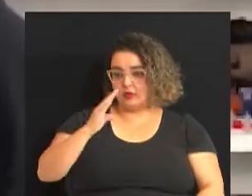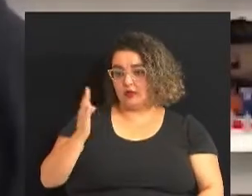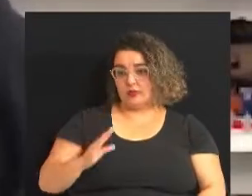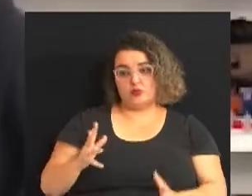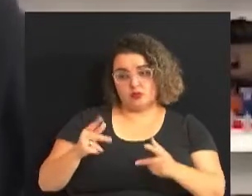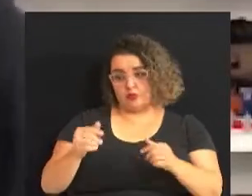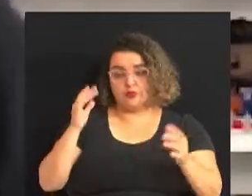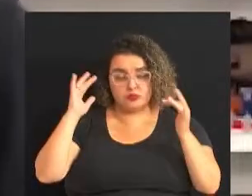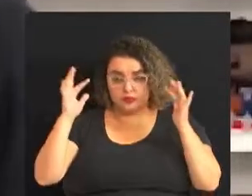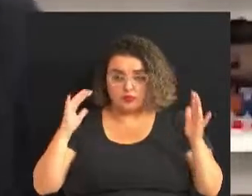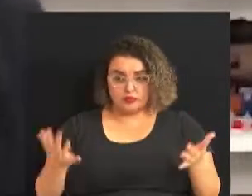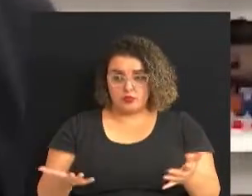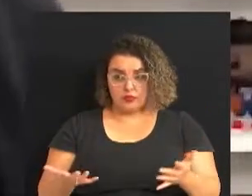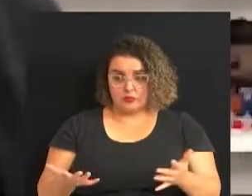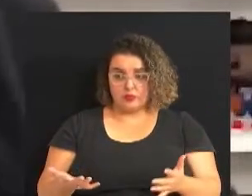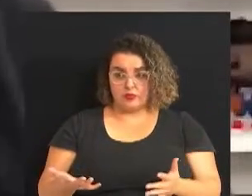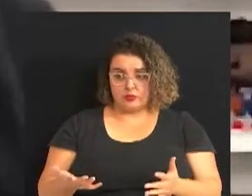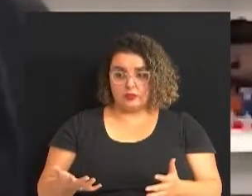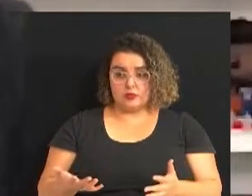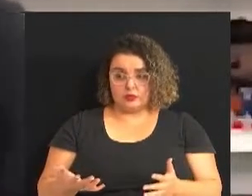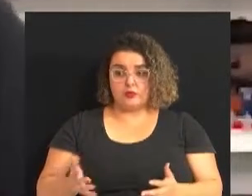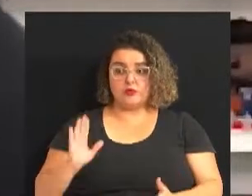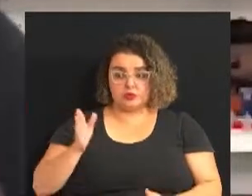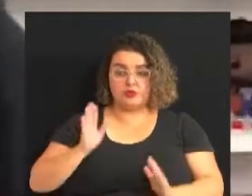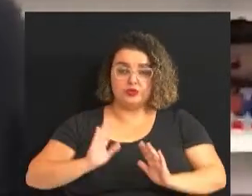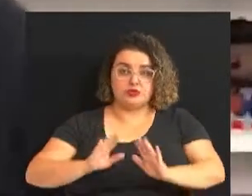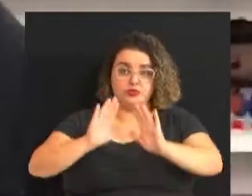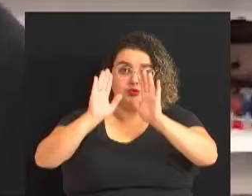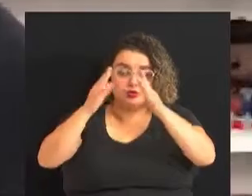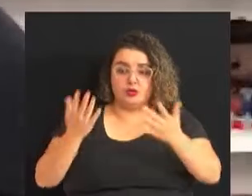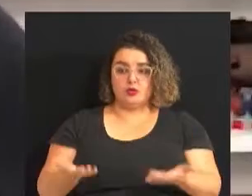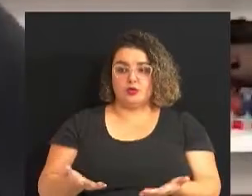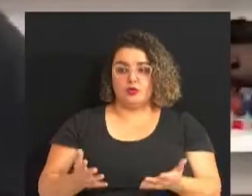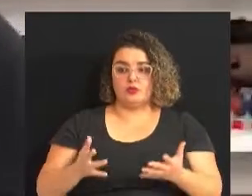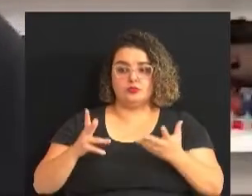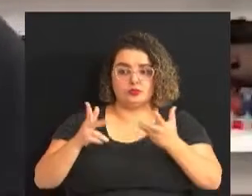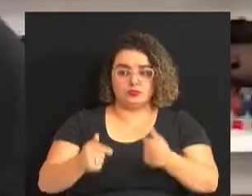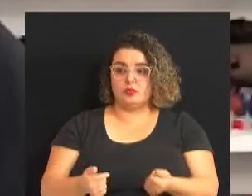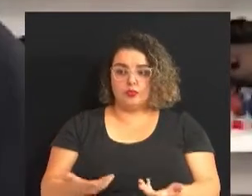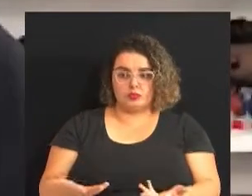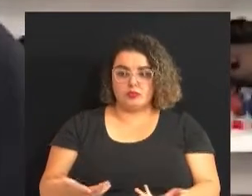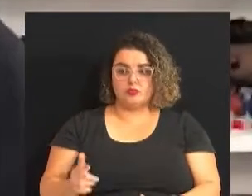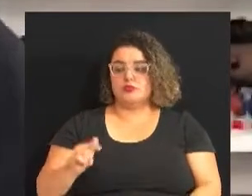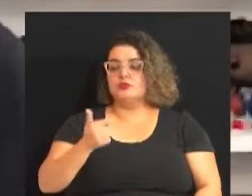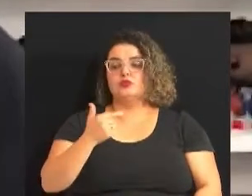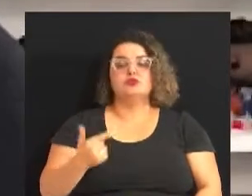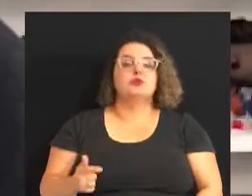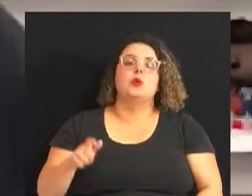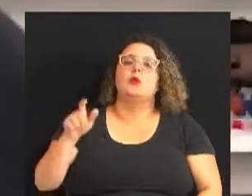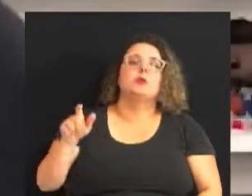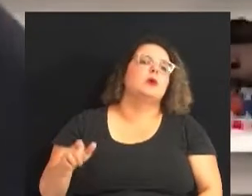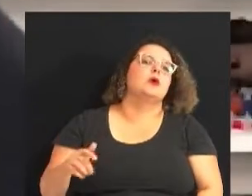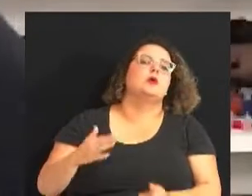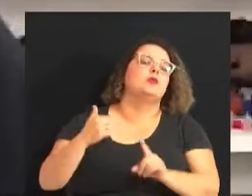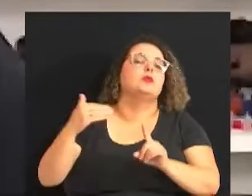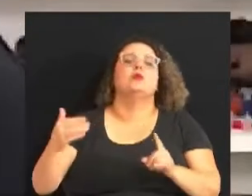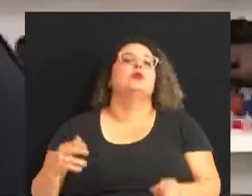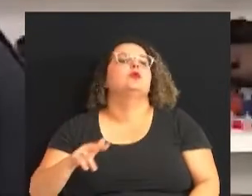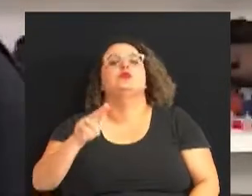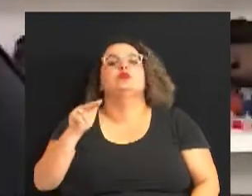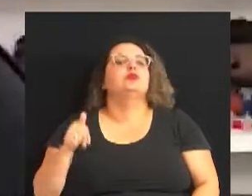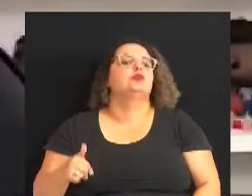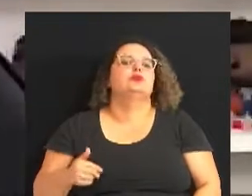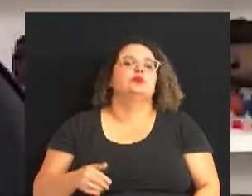seleção já jogou bastante, praticamente todos os casos. Não tem um caso de alguém que se destacou e o cara nunca jogou pela